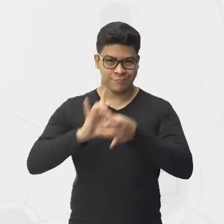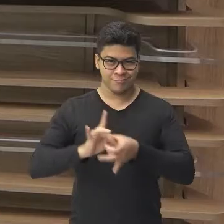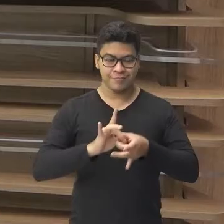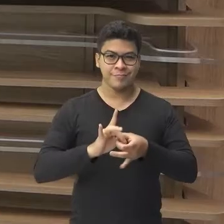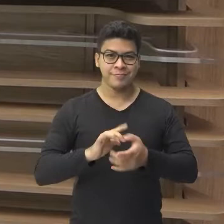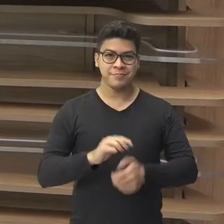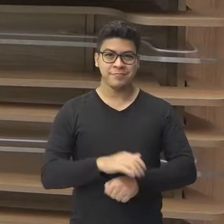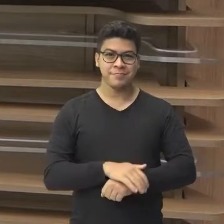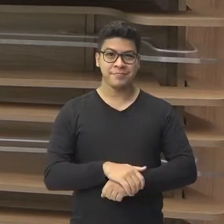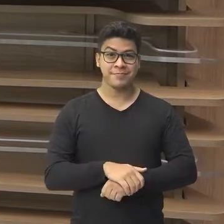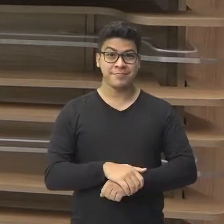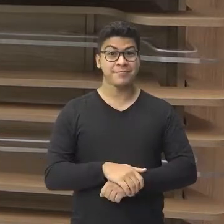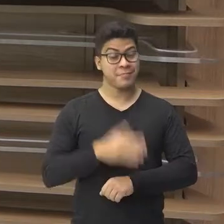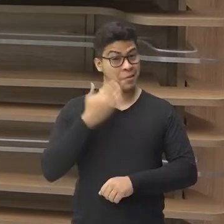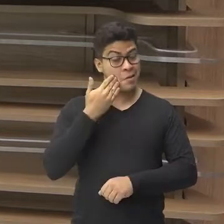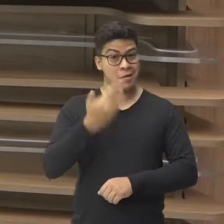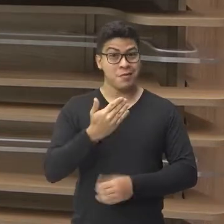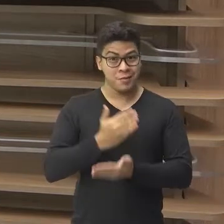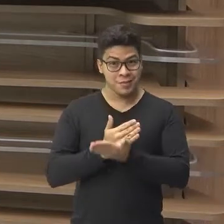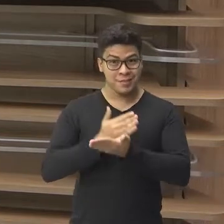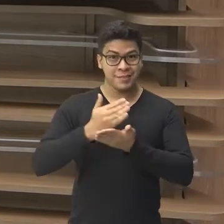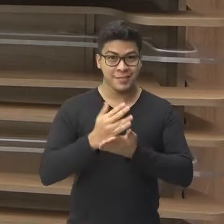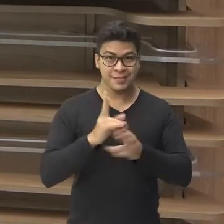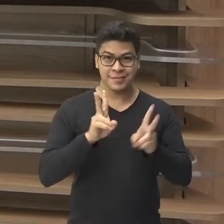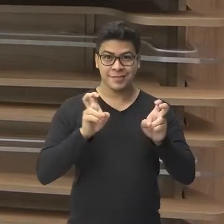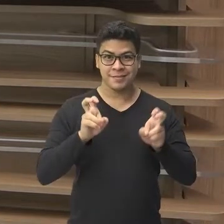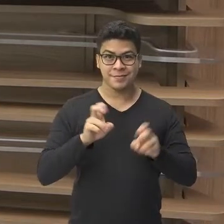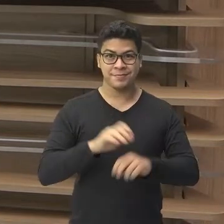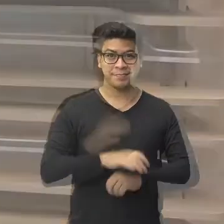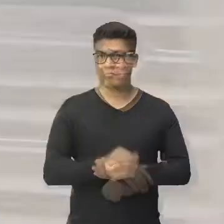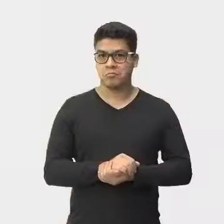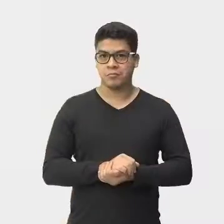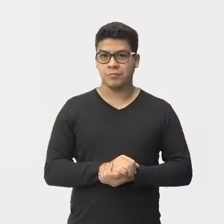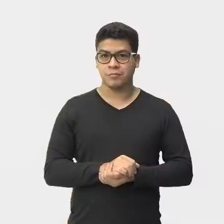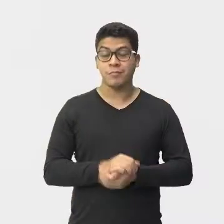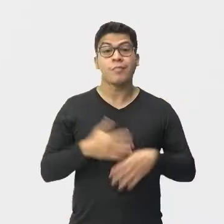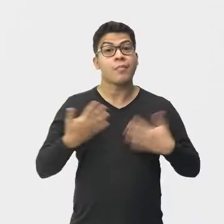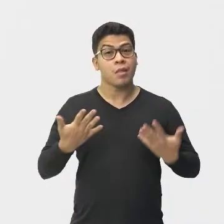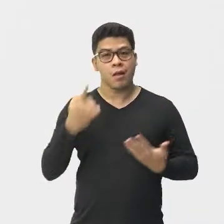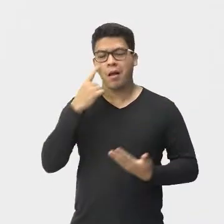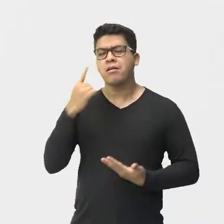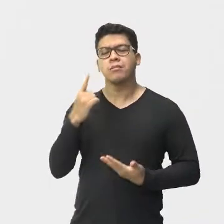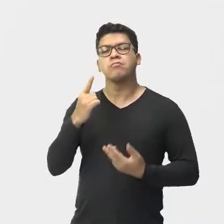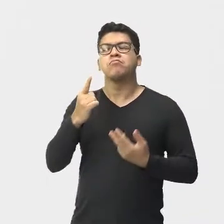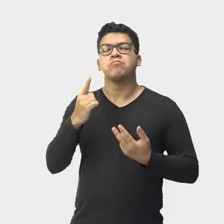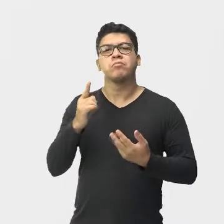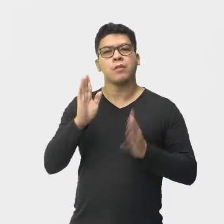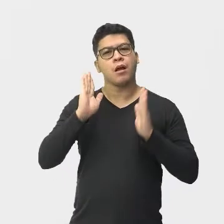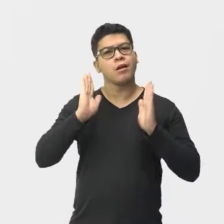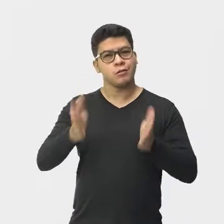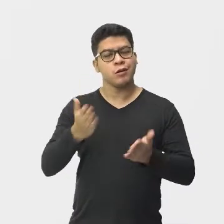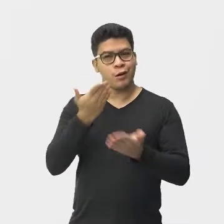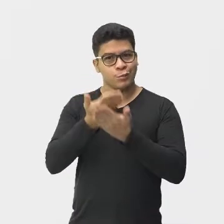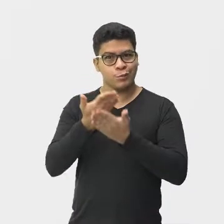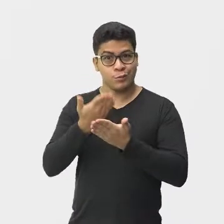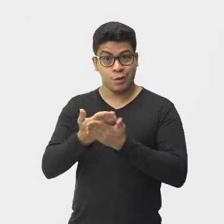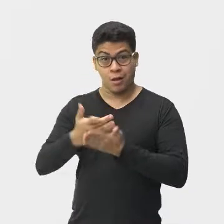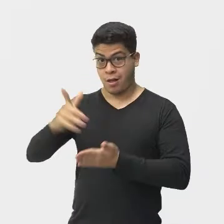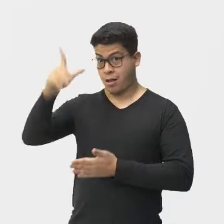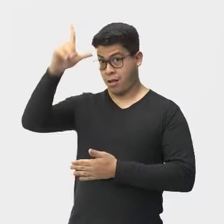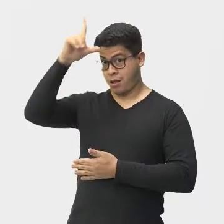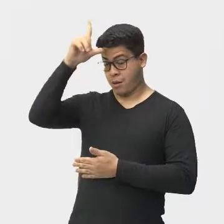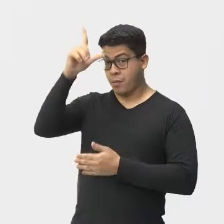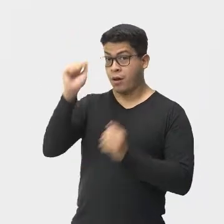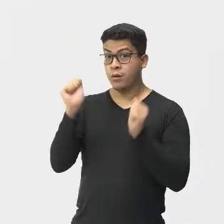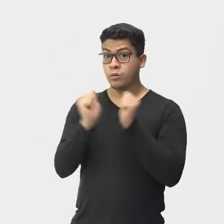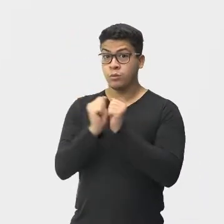aliados. Muito bem, então vamos começar o nosso assunto? A gente viu que a Alemanha e a